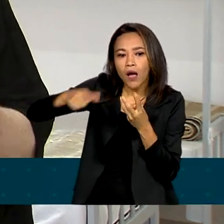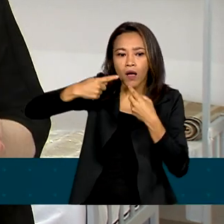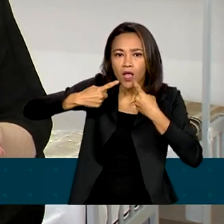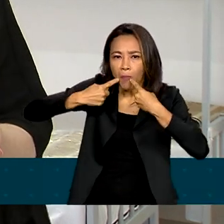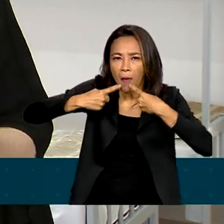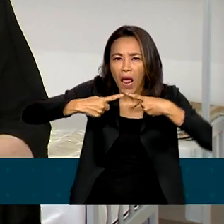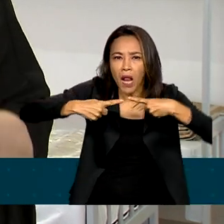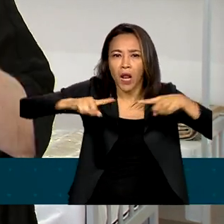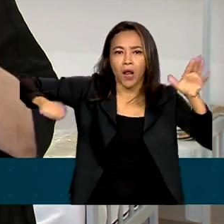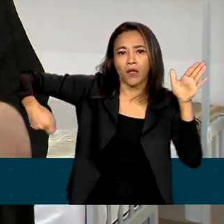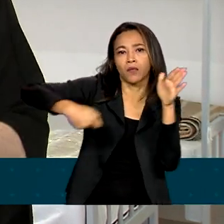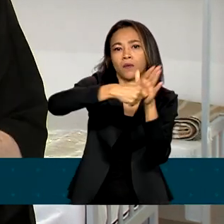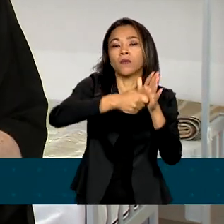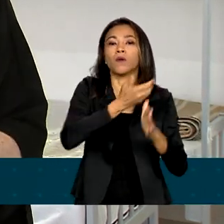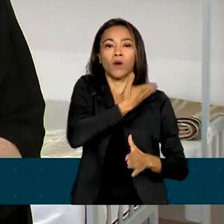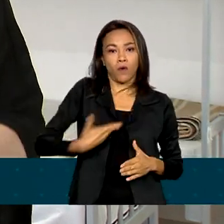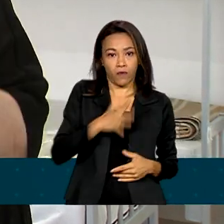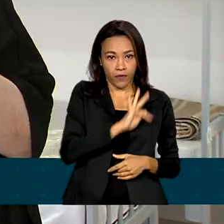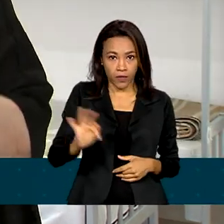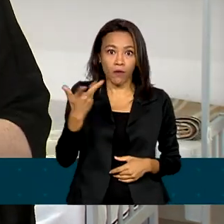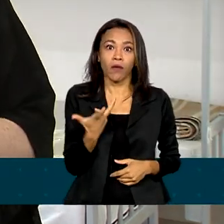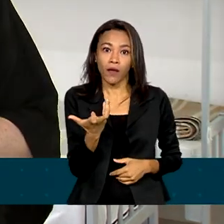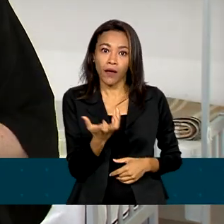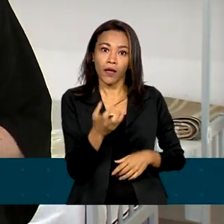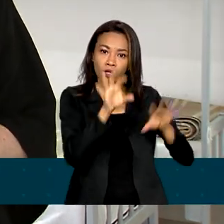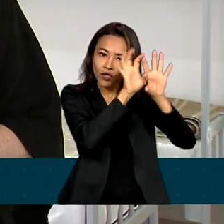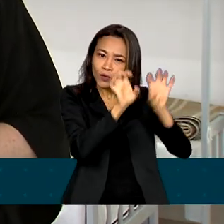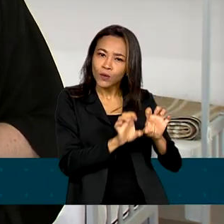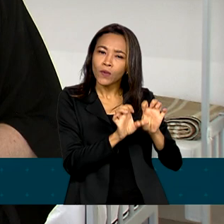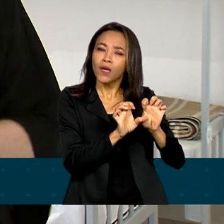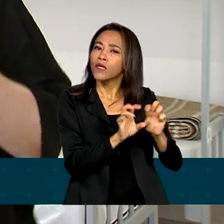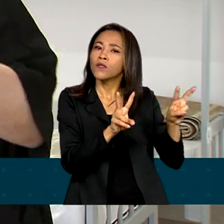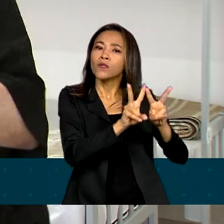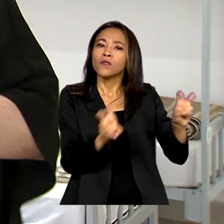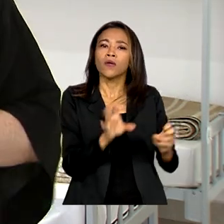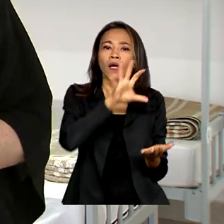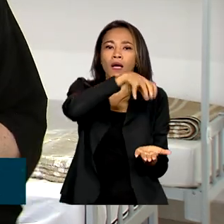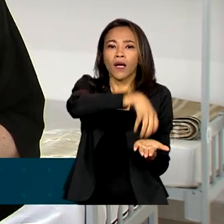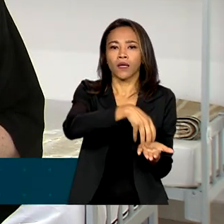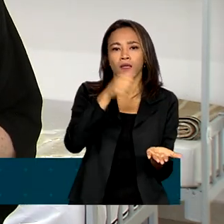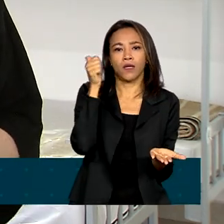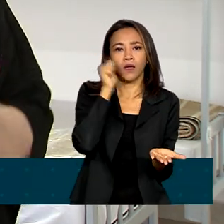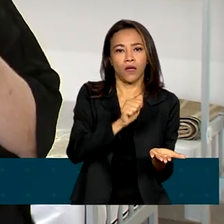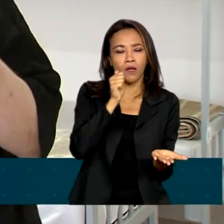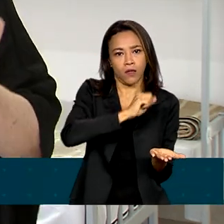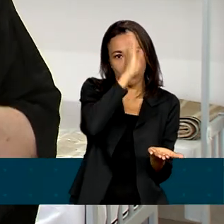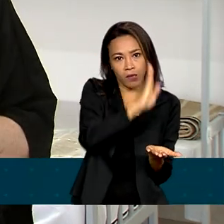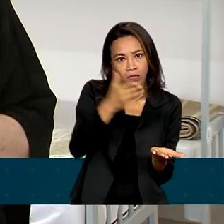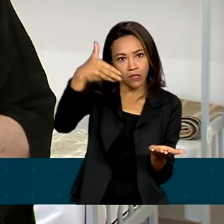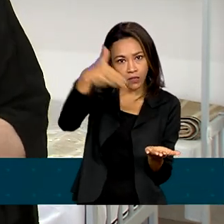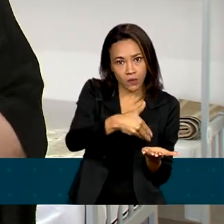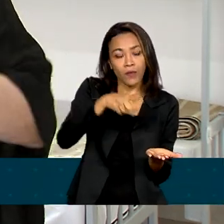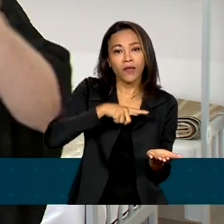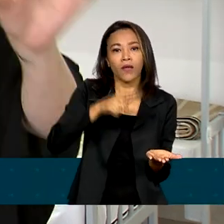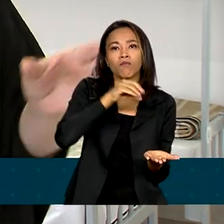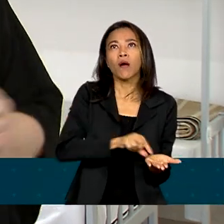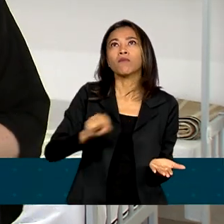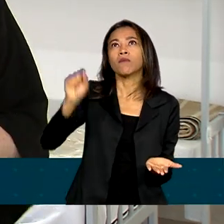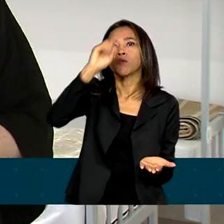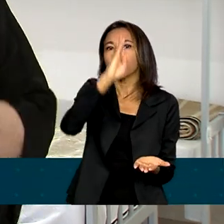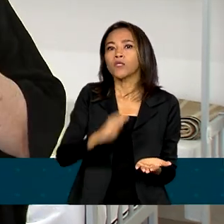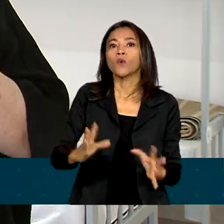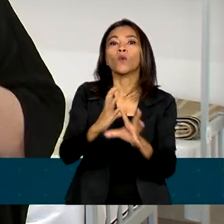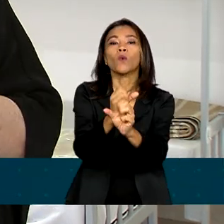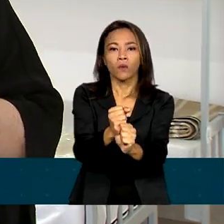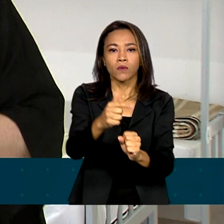o governo federal quer reestruturar a Casa da Mulher Brasileira. Atualmente existem 7 unidades em todo o